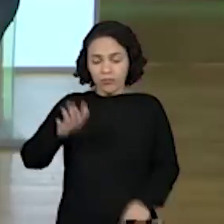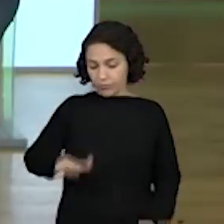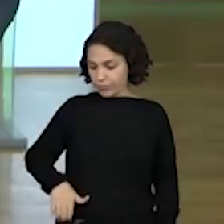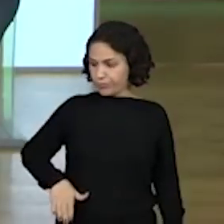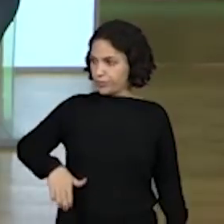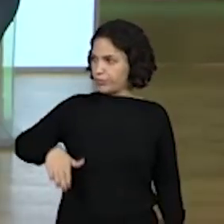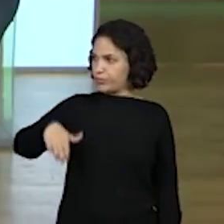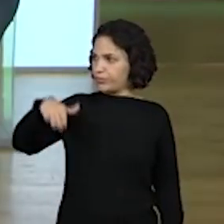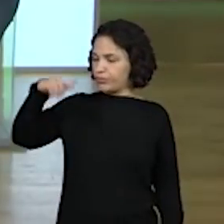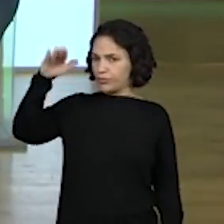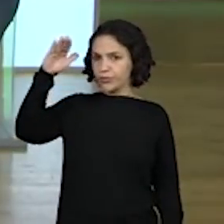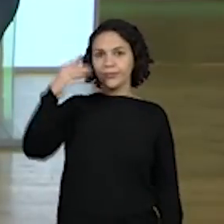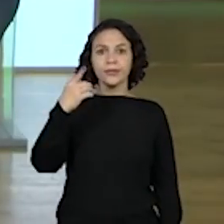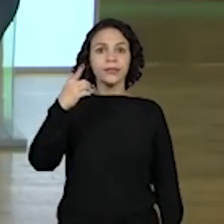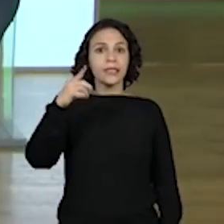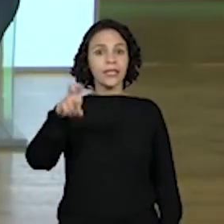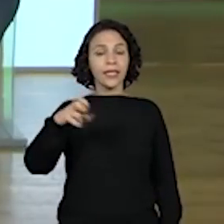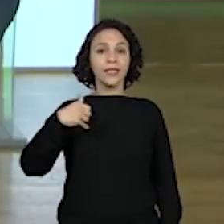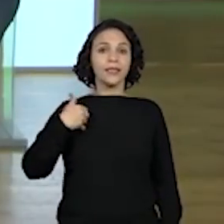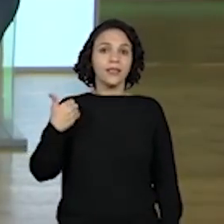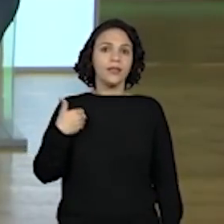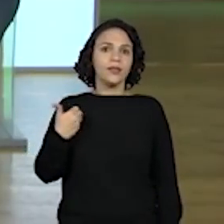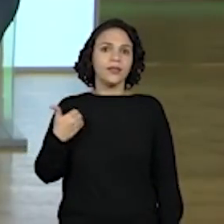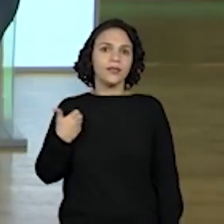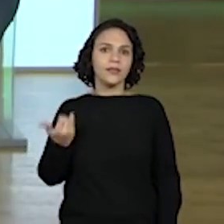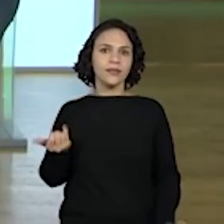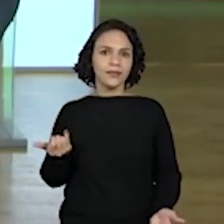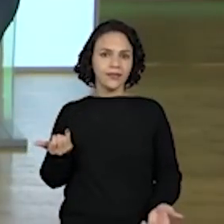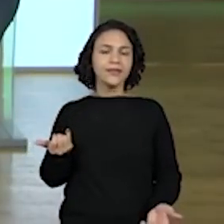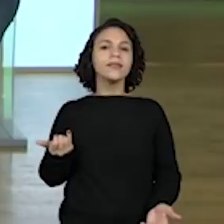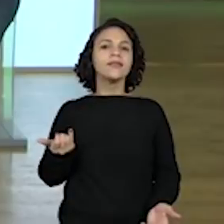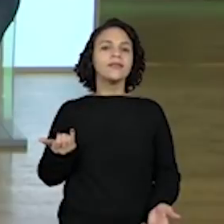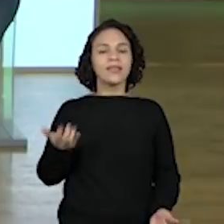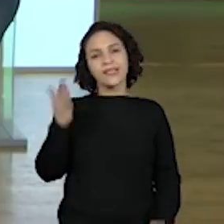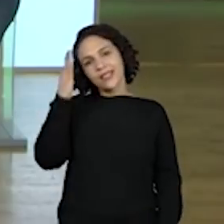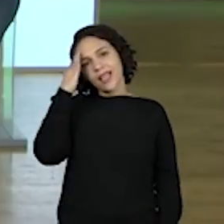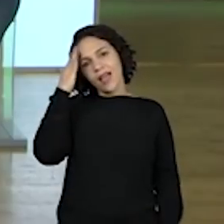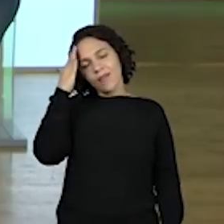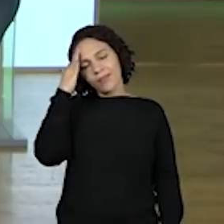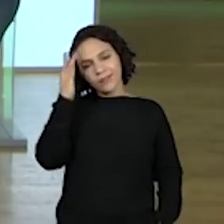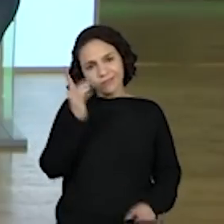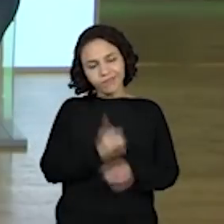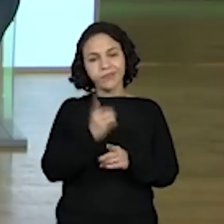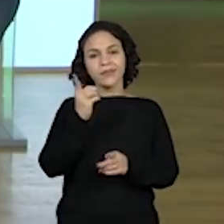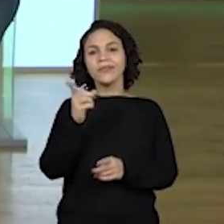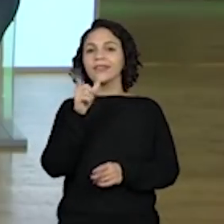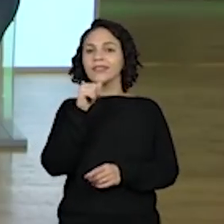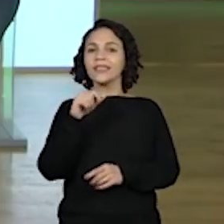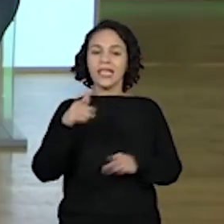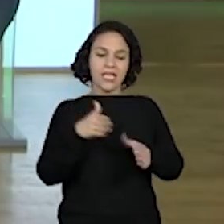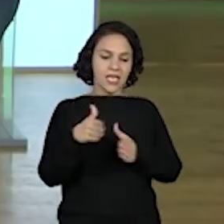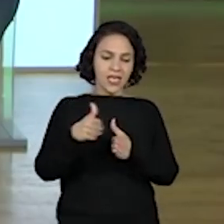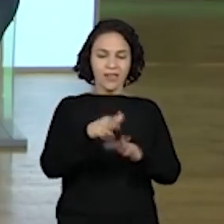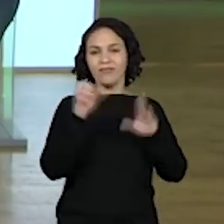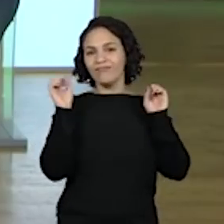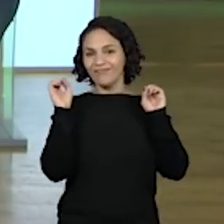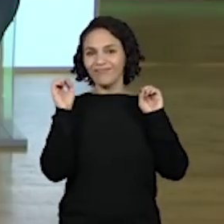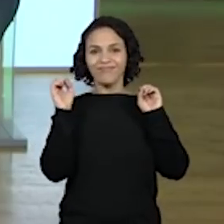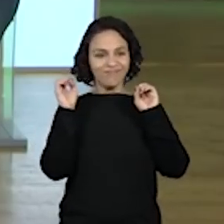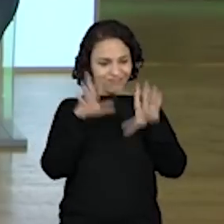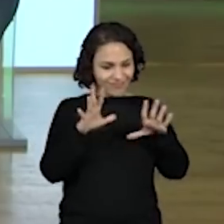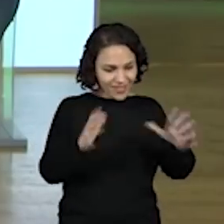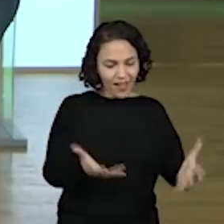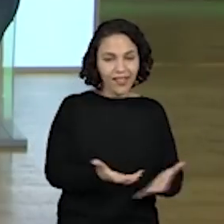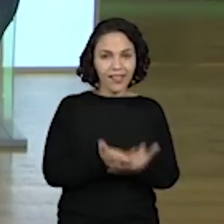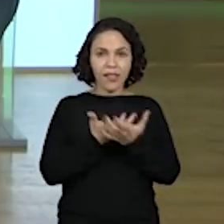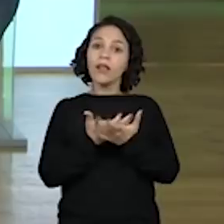no aniversário de 15 anos que ela soube que ela tinha sido encontrada no rio e criada por um casal de pescadores, podemos pensar nos